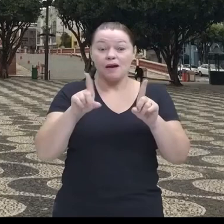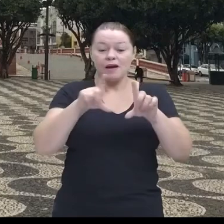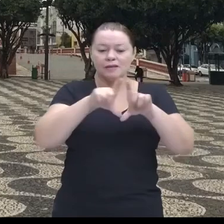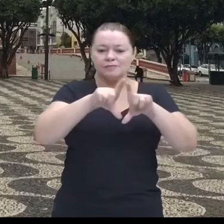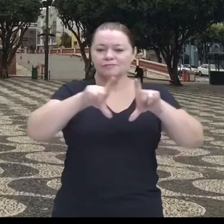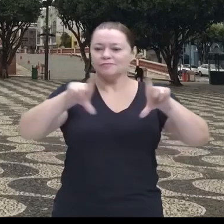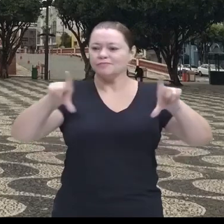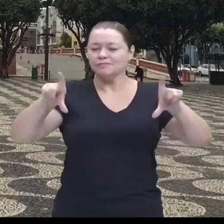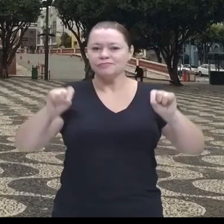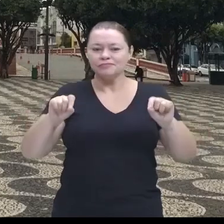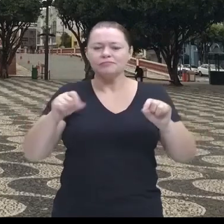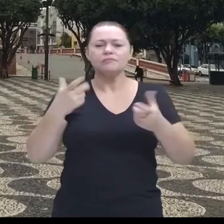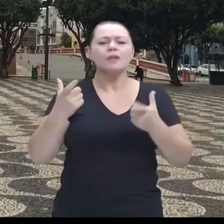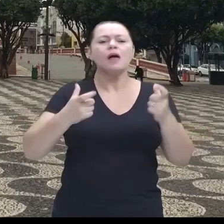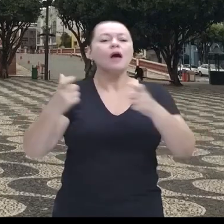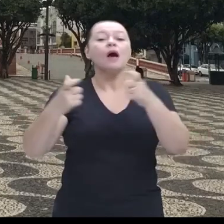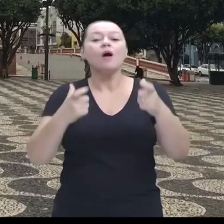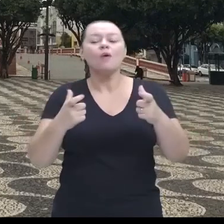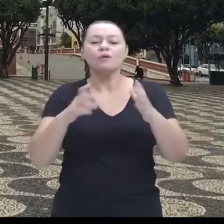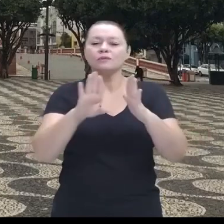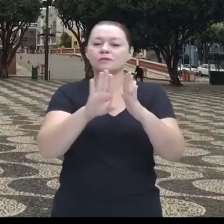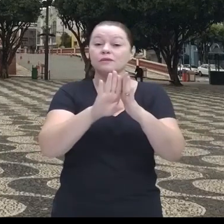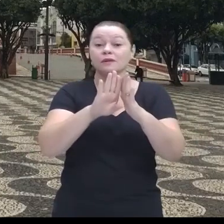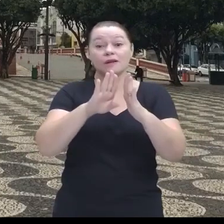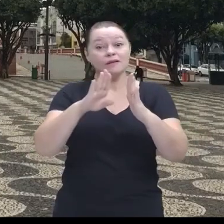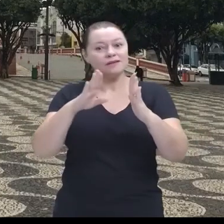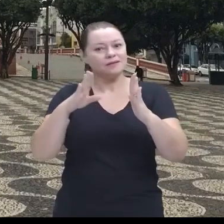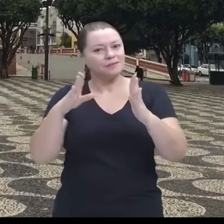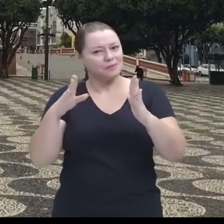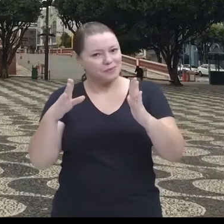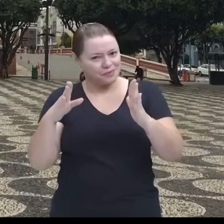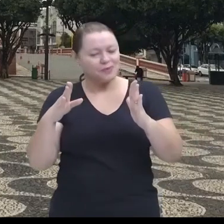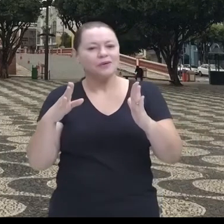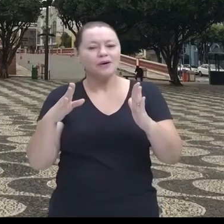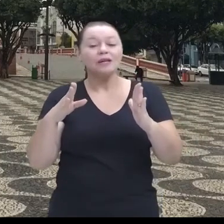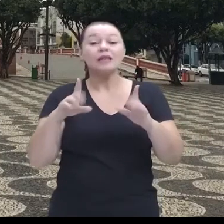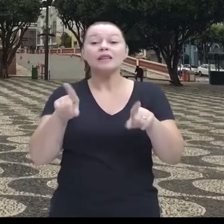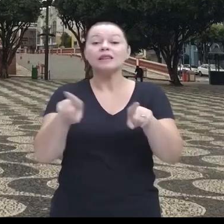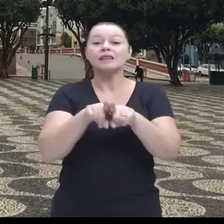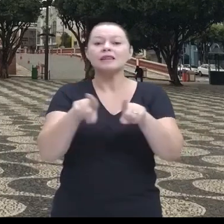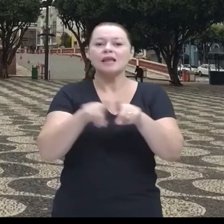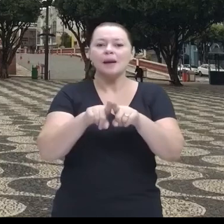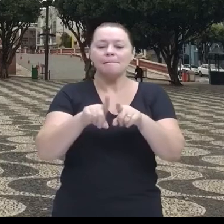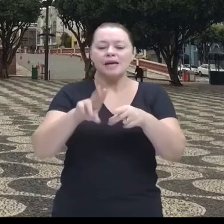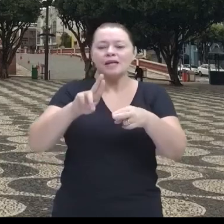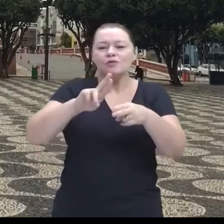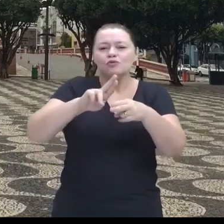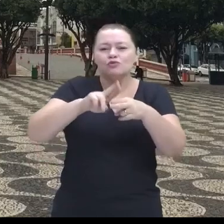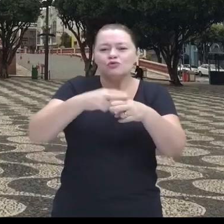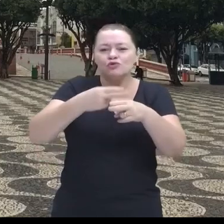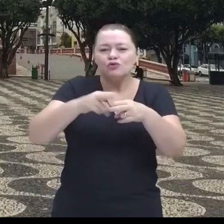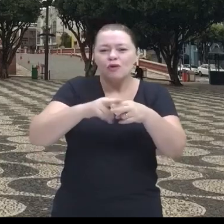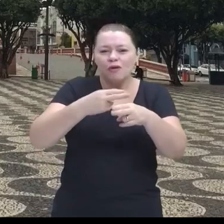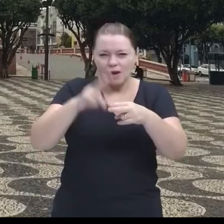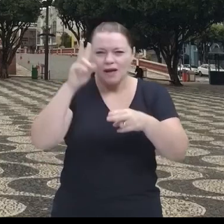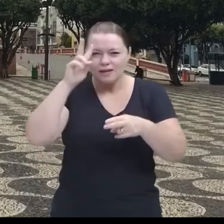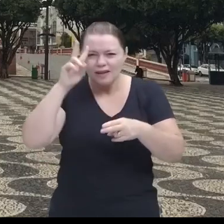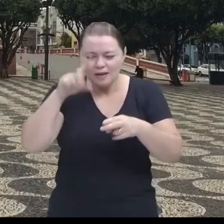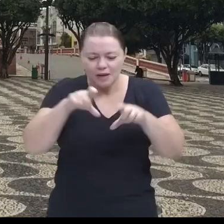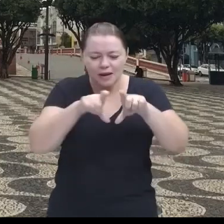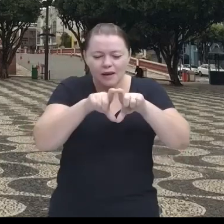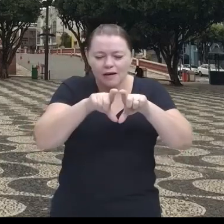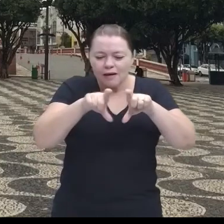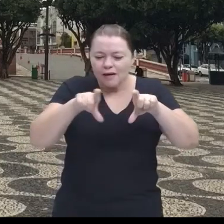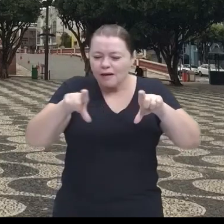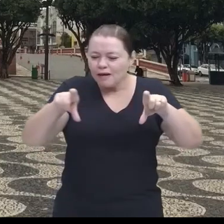Nas portas. E alguns em barras de chocolate. Lembraram das barras de chocolate,